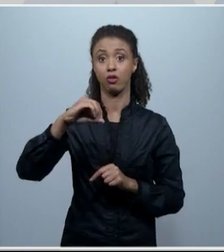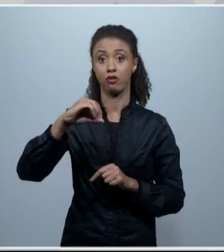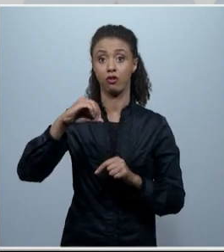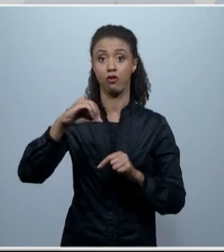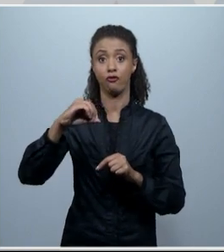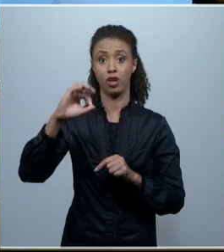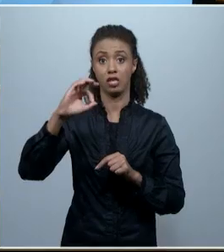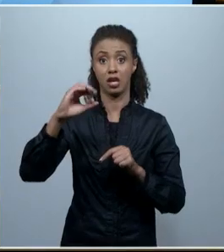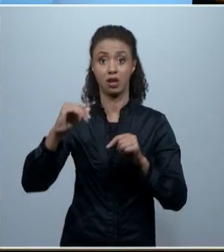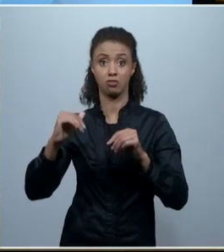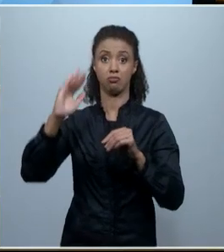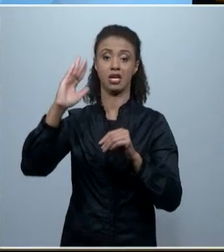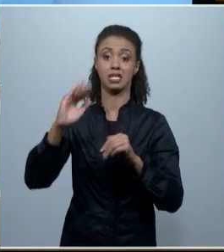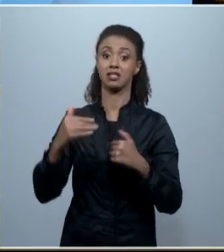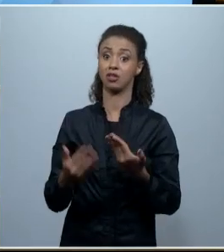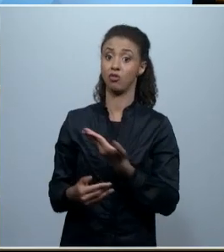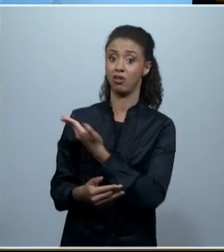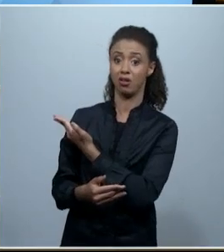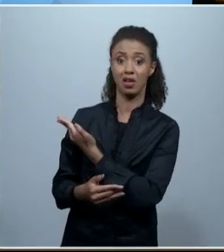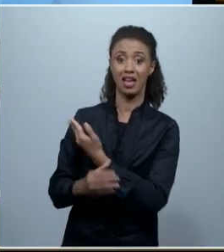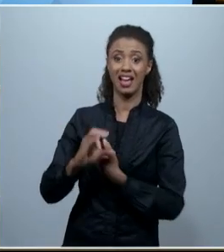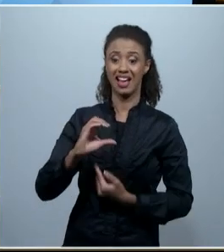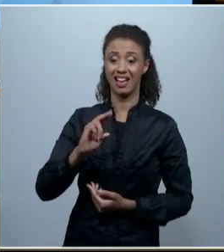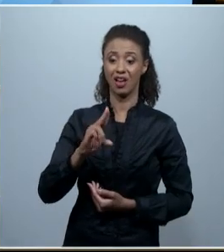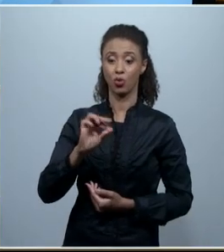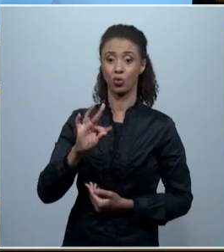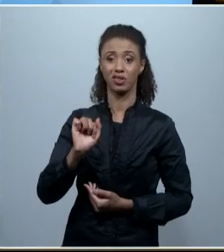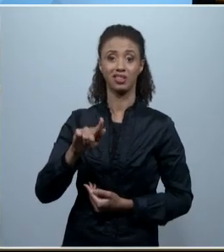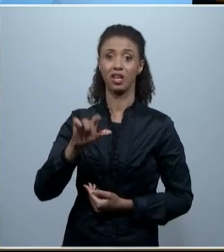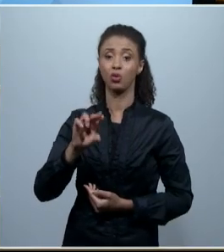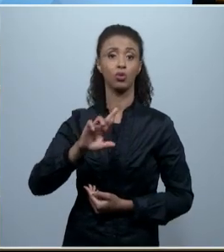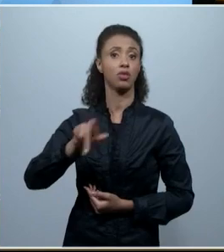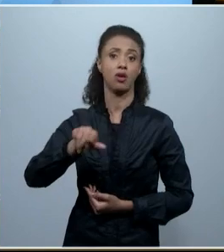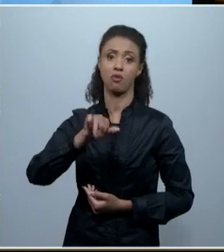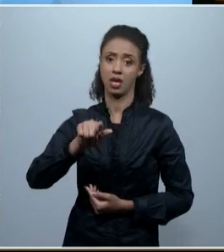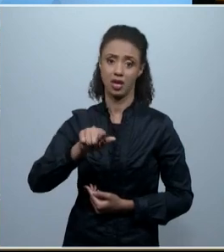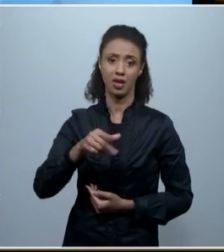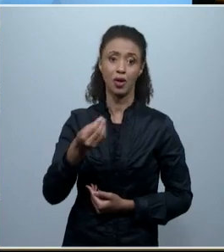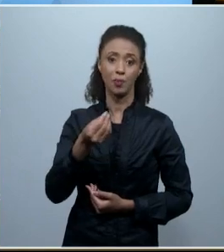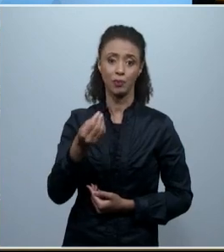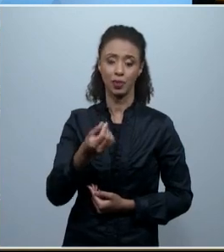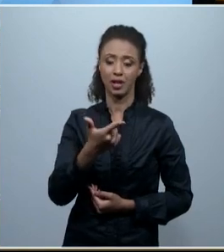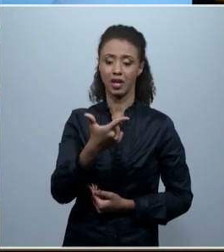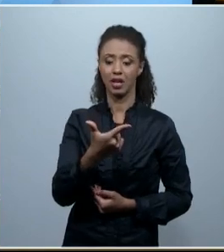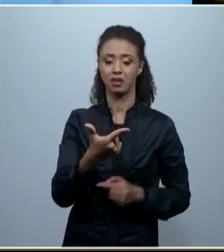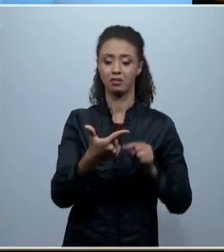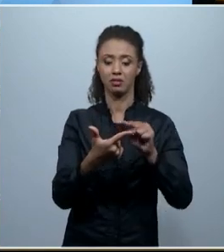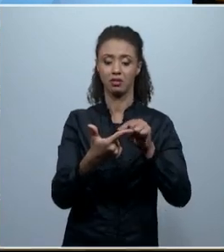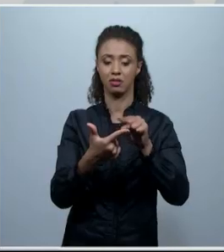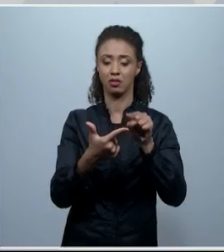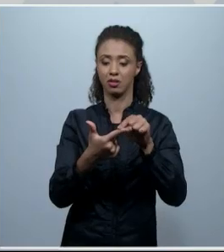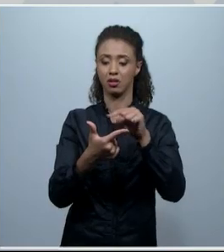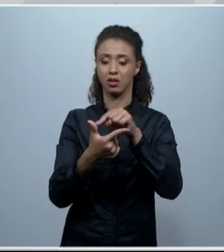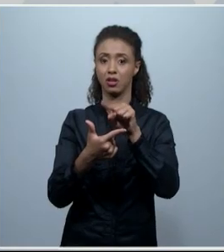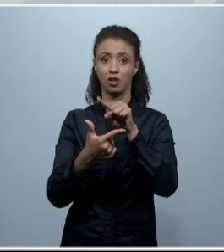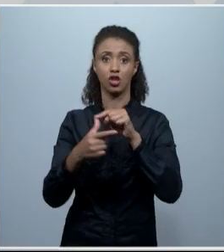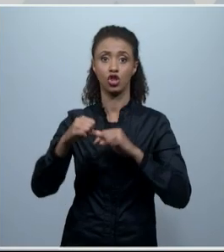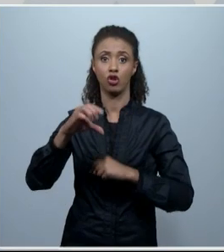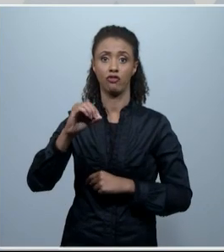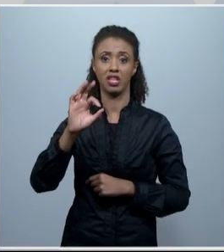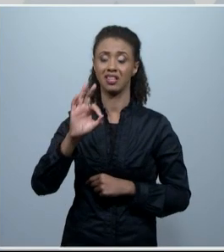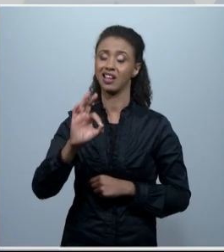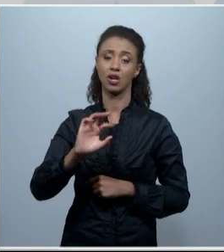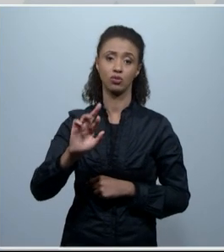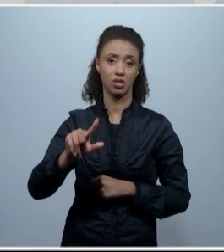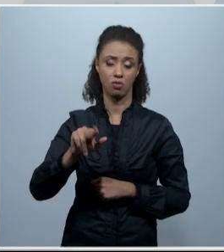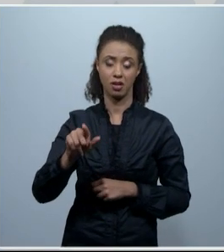este triângulo não é nem triângulo a o triângulo porque ele não tem os três ângulos internos menores do que 90 graus nem retângulo